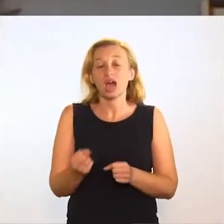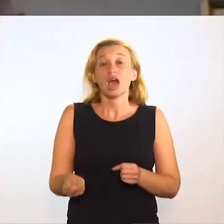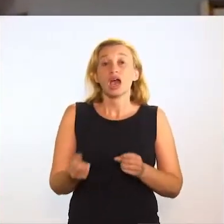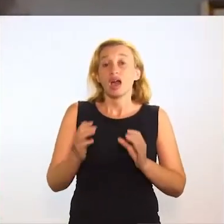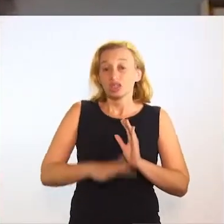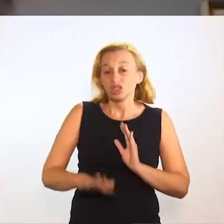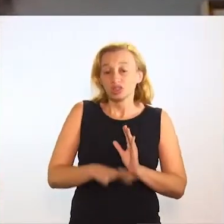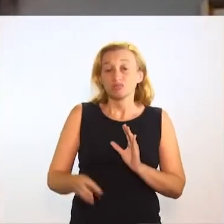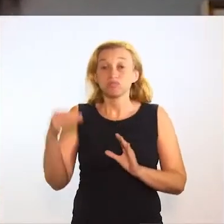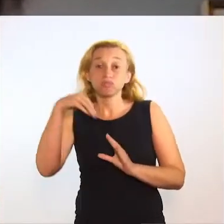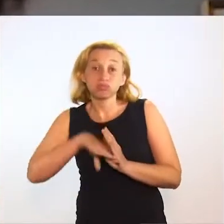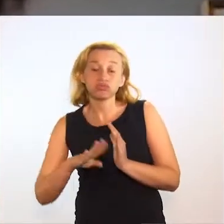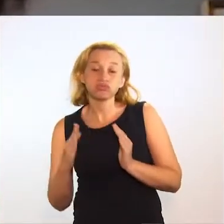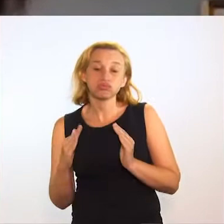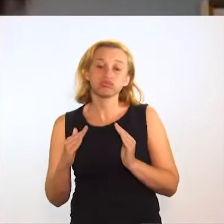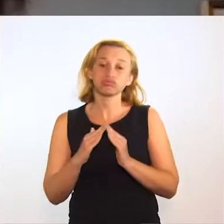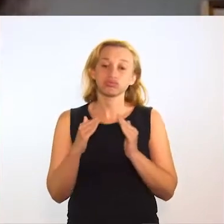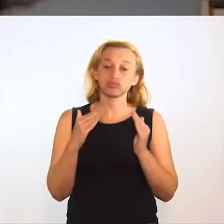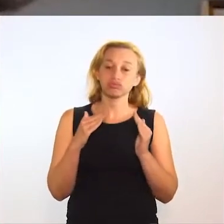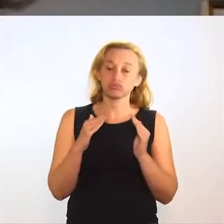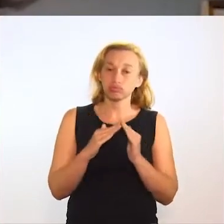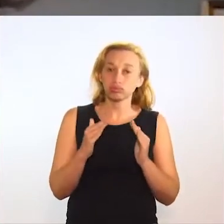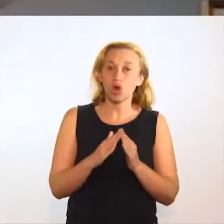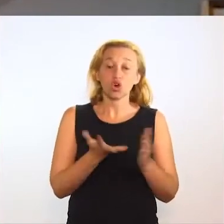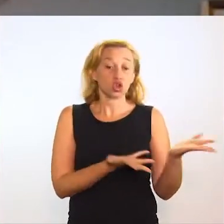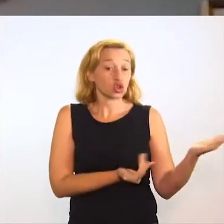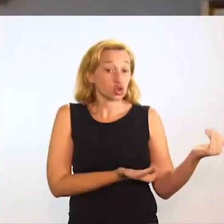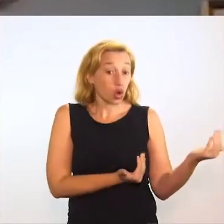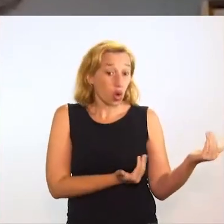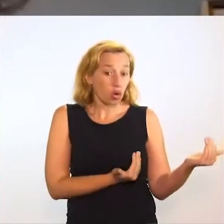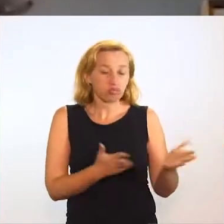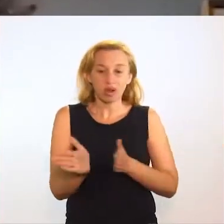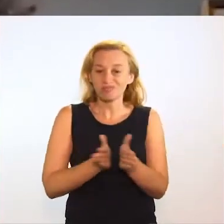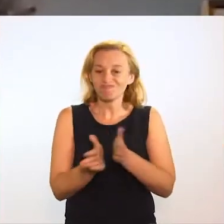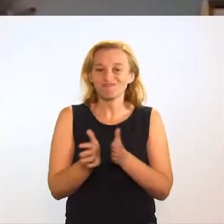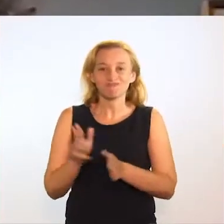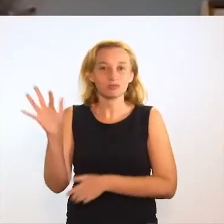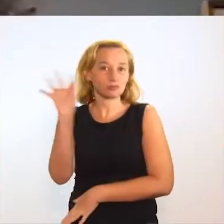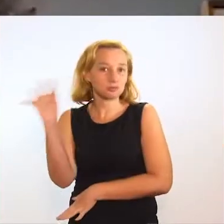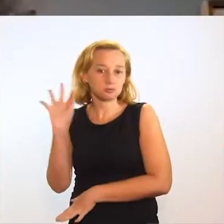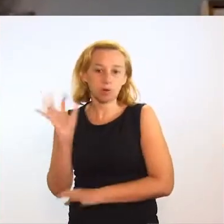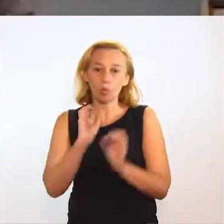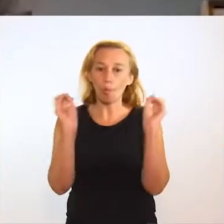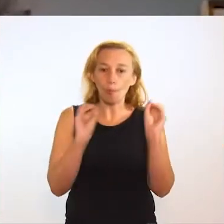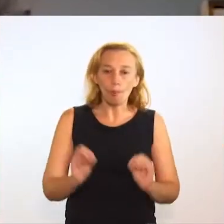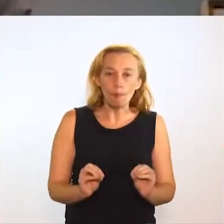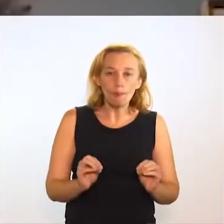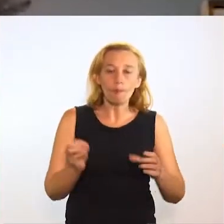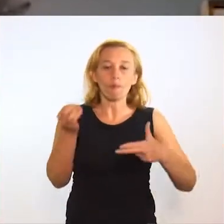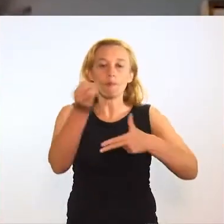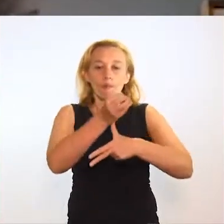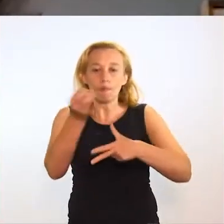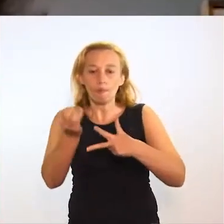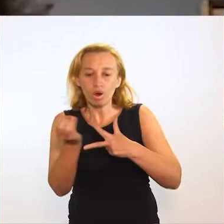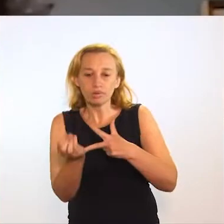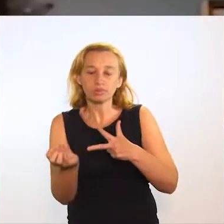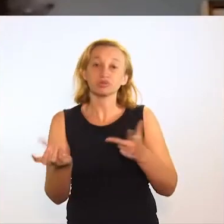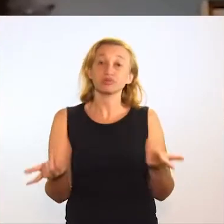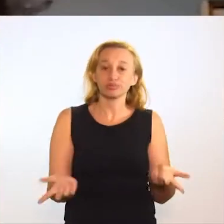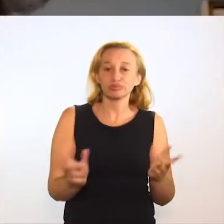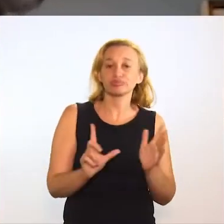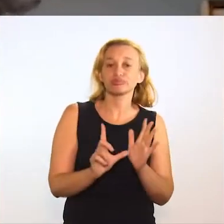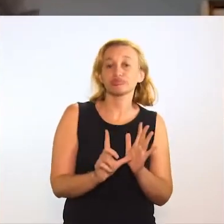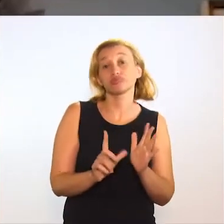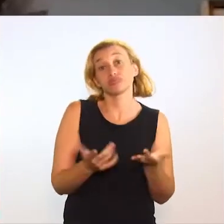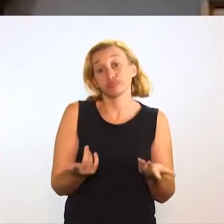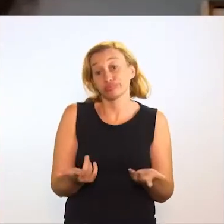crianças em casa, os jovens sem acesso à faculdade, enfim, o Enem foi